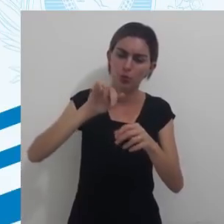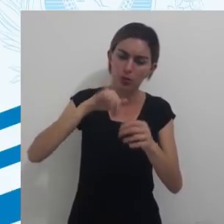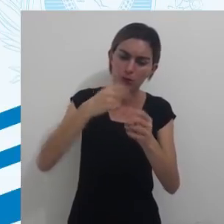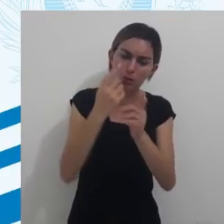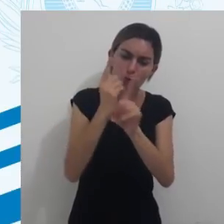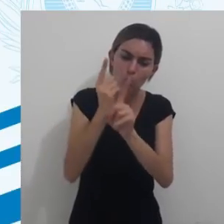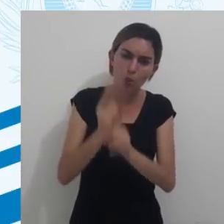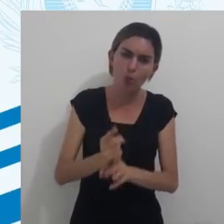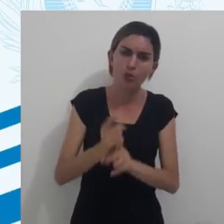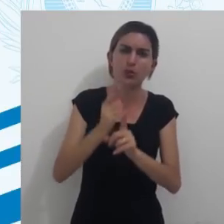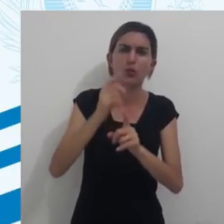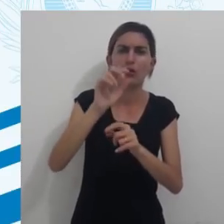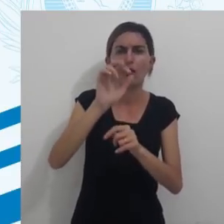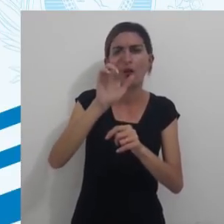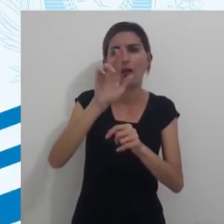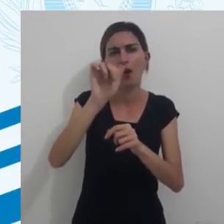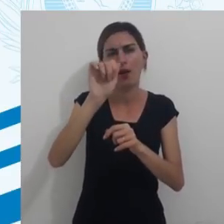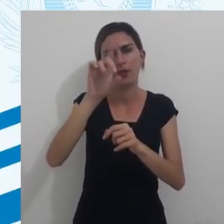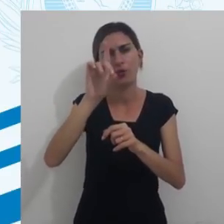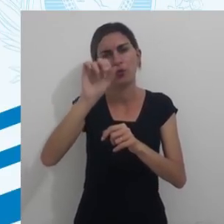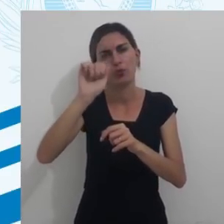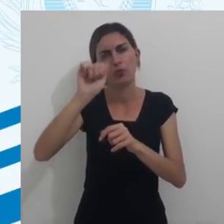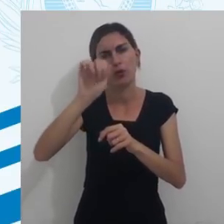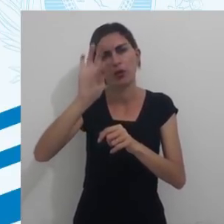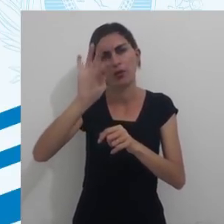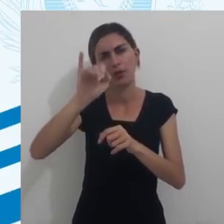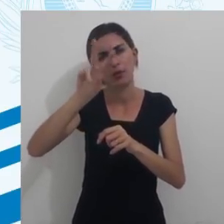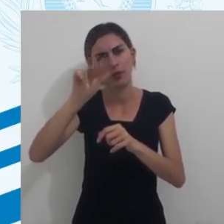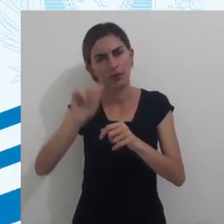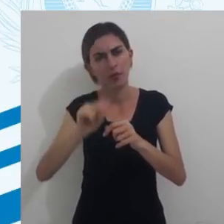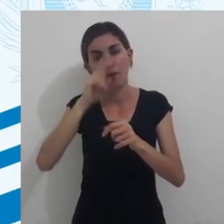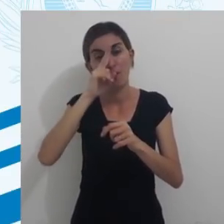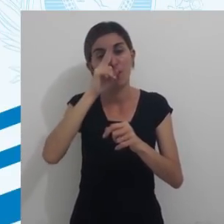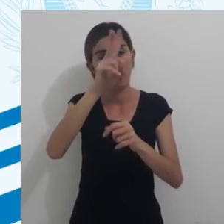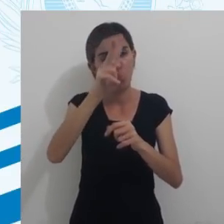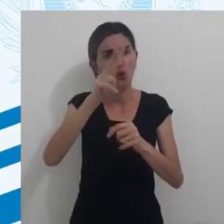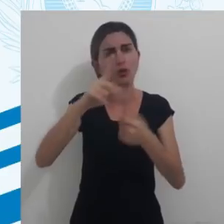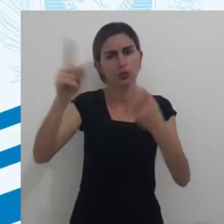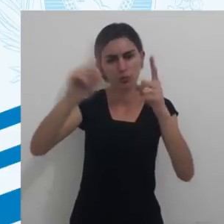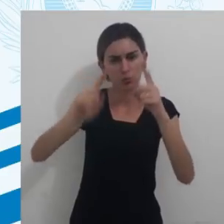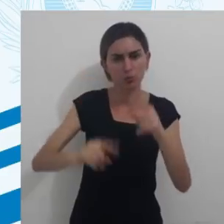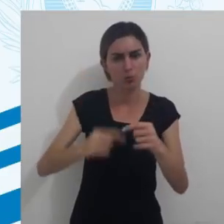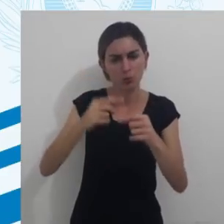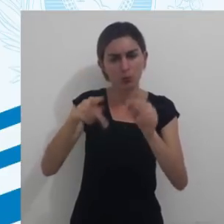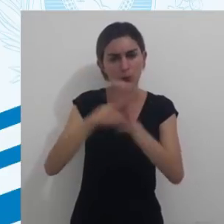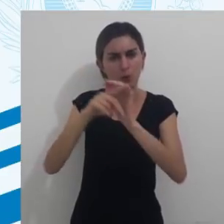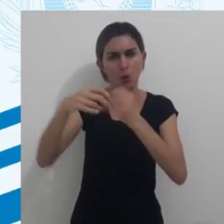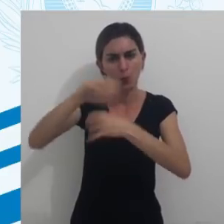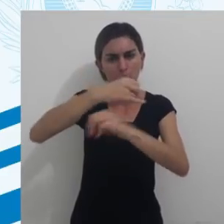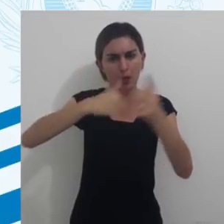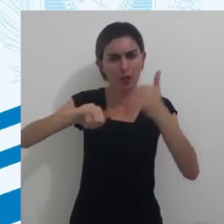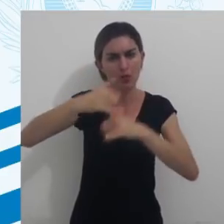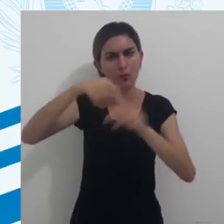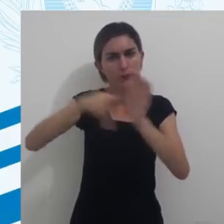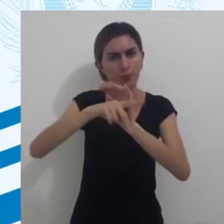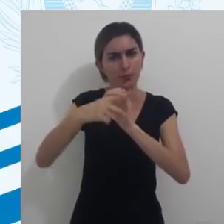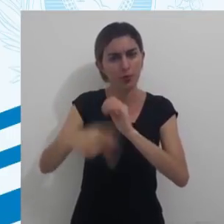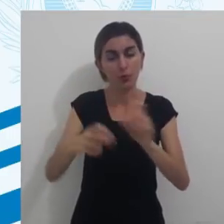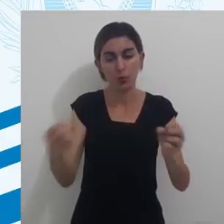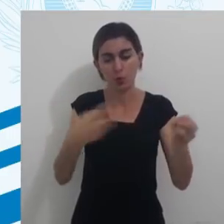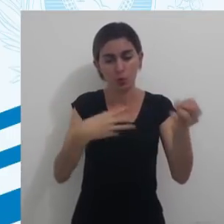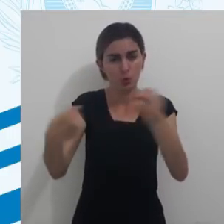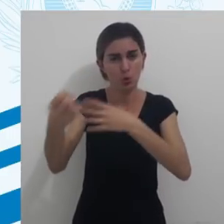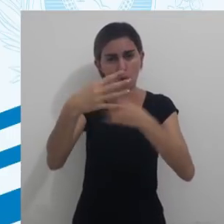fontes radioativas muito mais fortes que o próprio elemento. Desse modo, descobriram